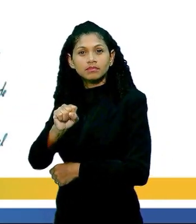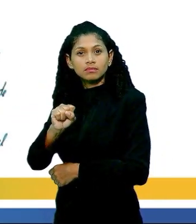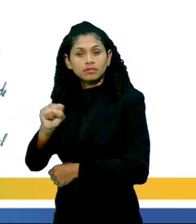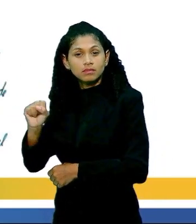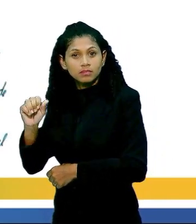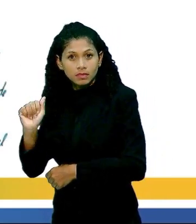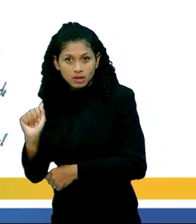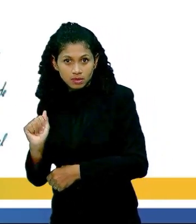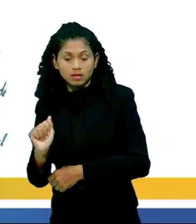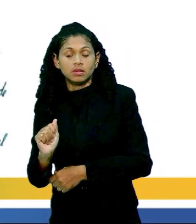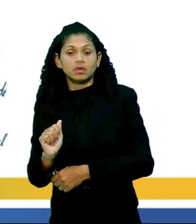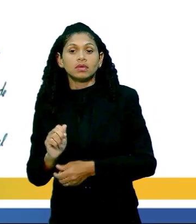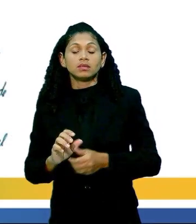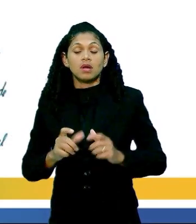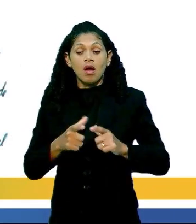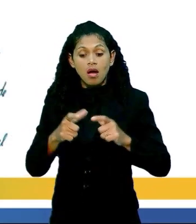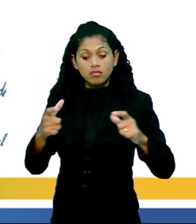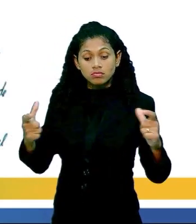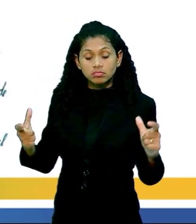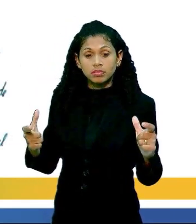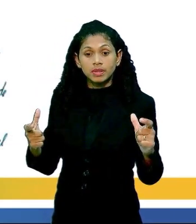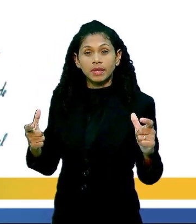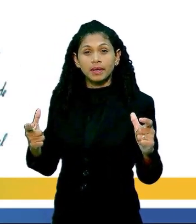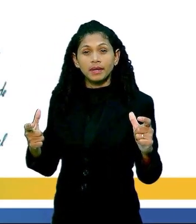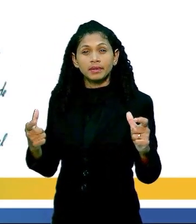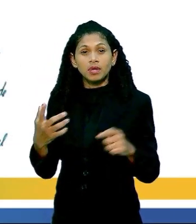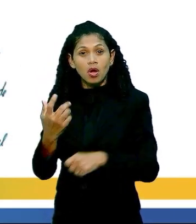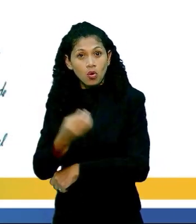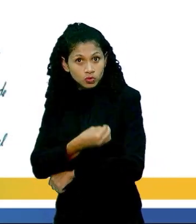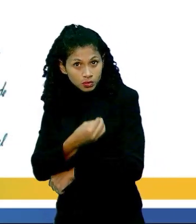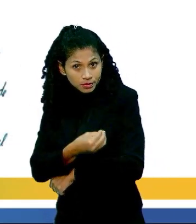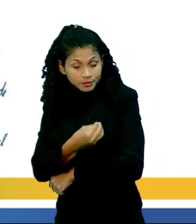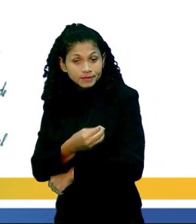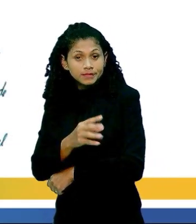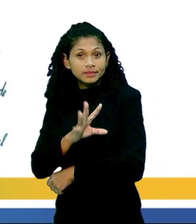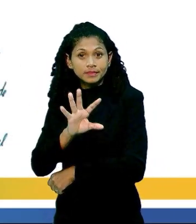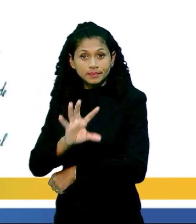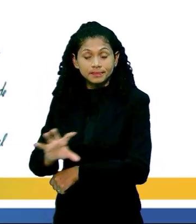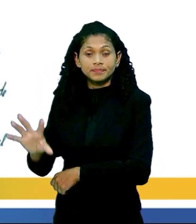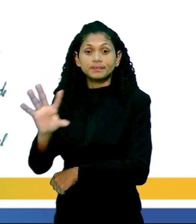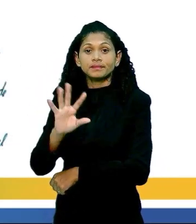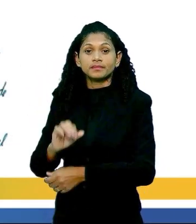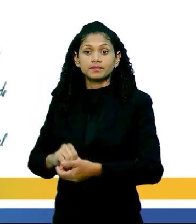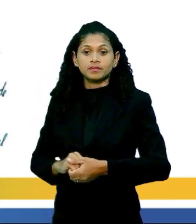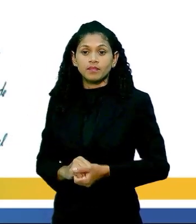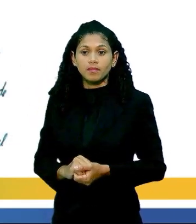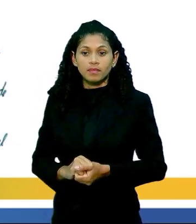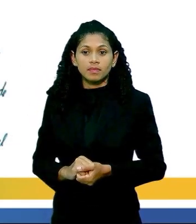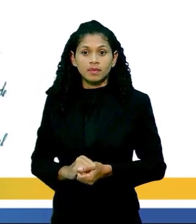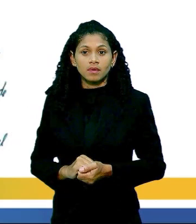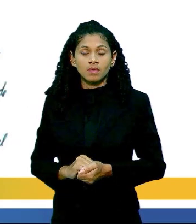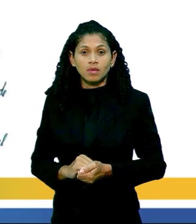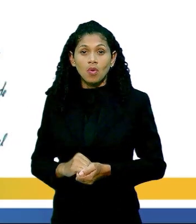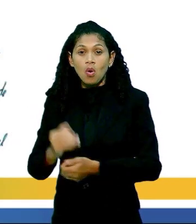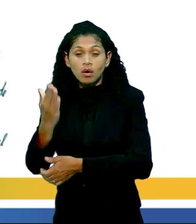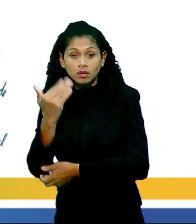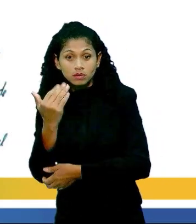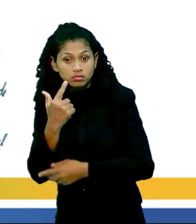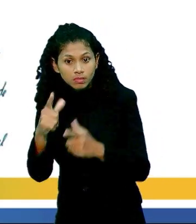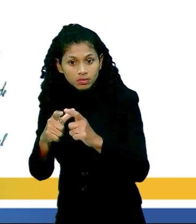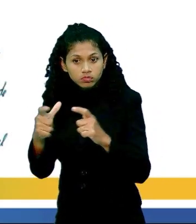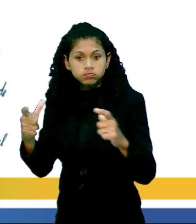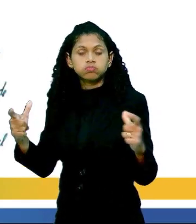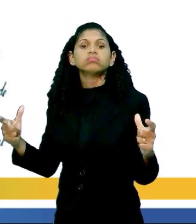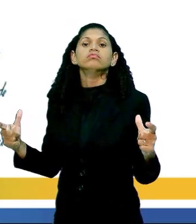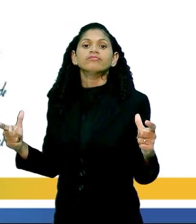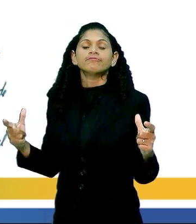a biodiversidade dos seres, as teias alimentares tornam-se mais complexas e algo